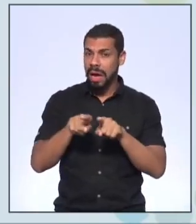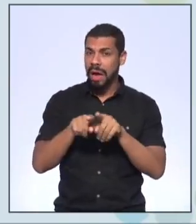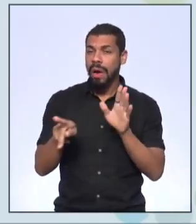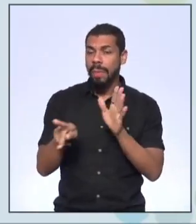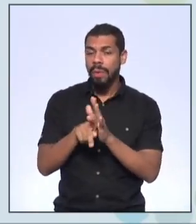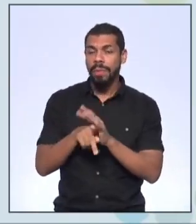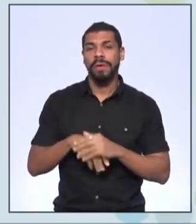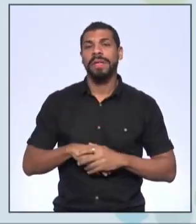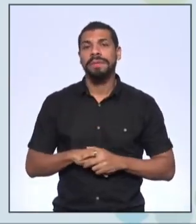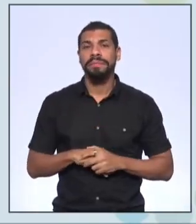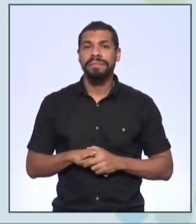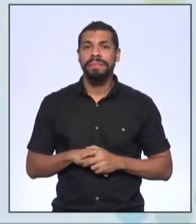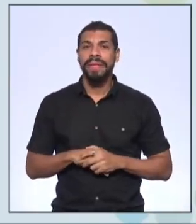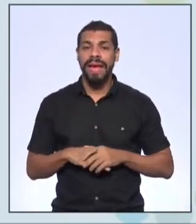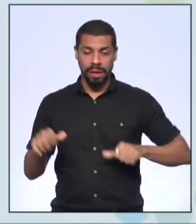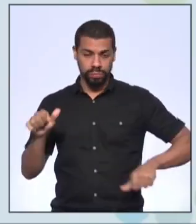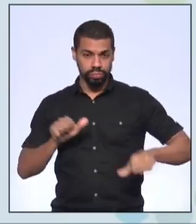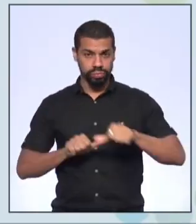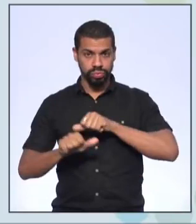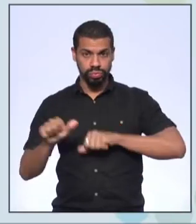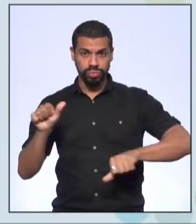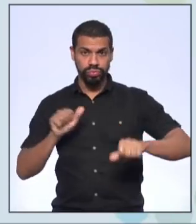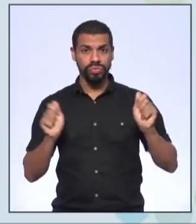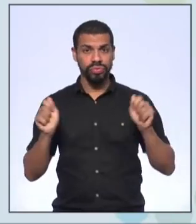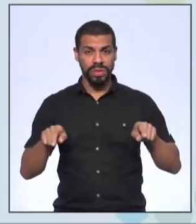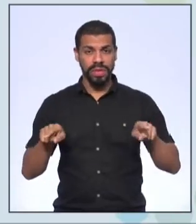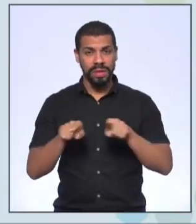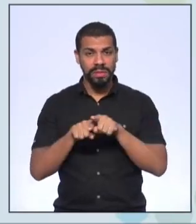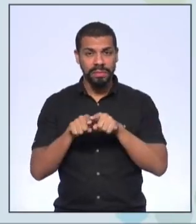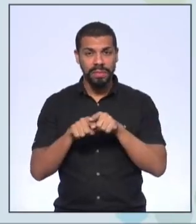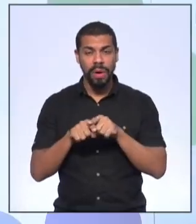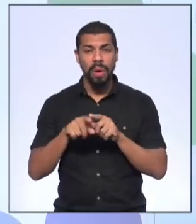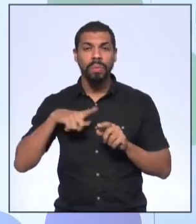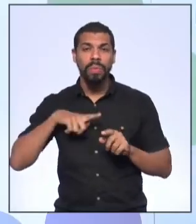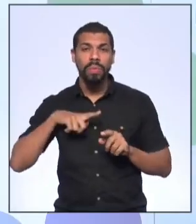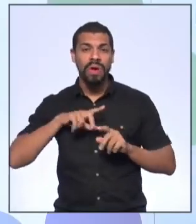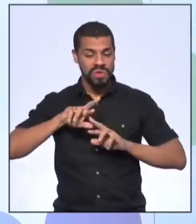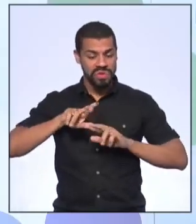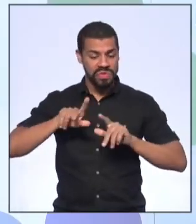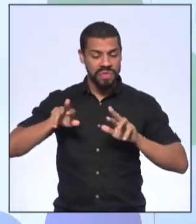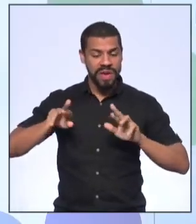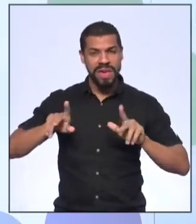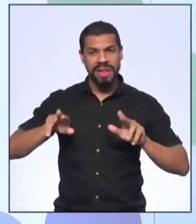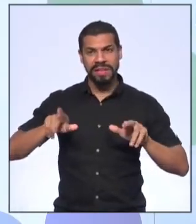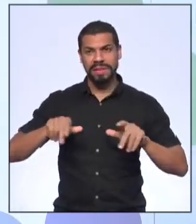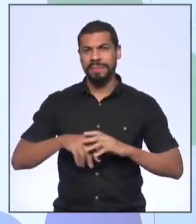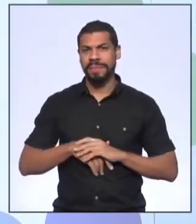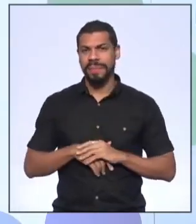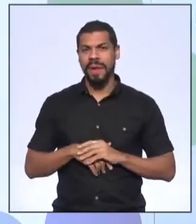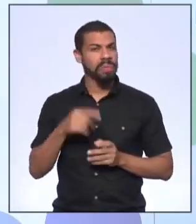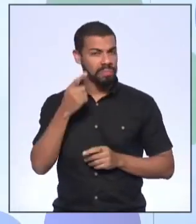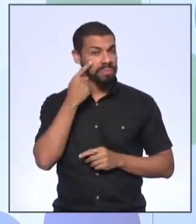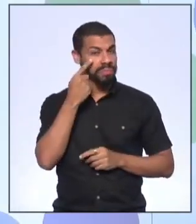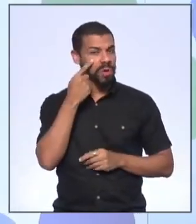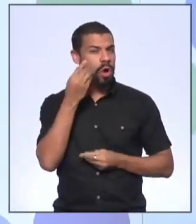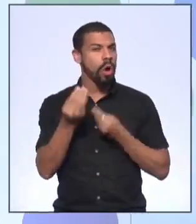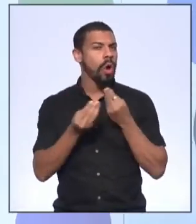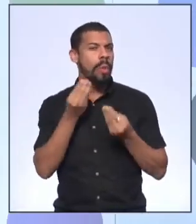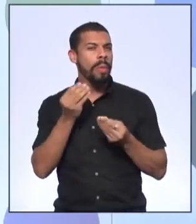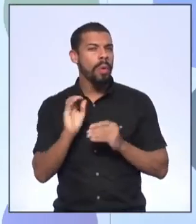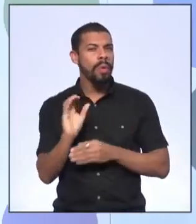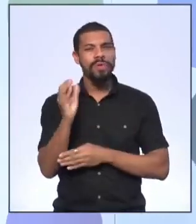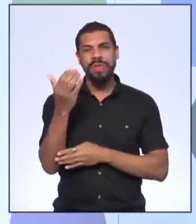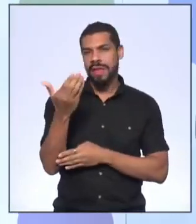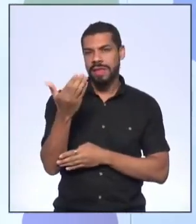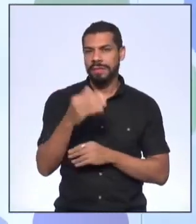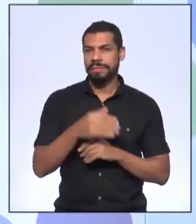o quê? A alteração da sua densidade, tá? Ou uma diferença de densidade. Então vamos ver como isso acontece? Você tem lá, ó. Você